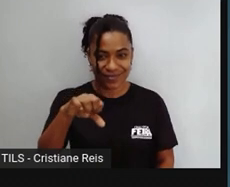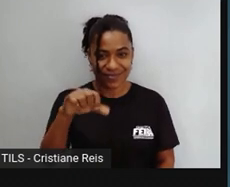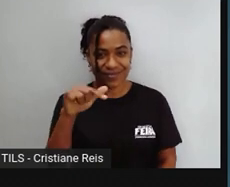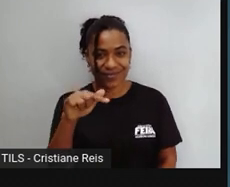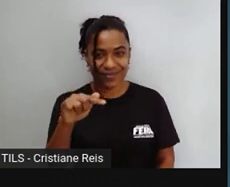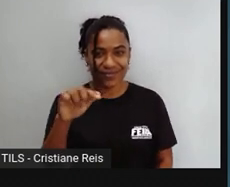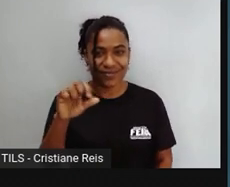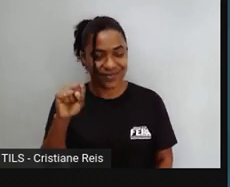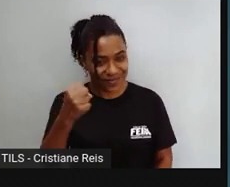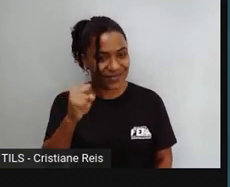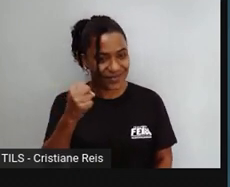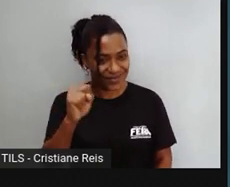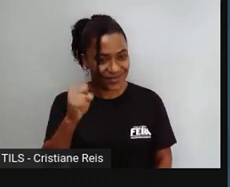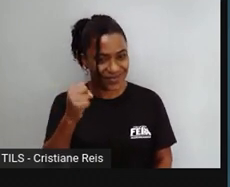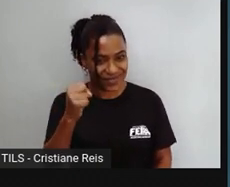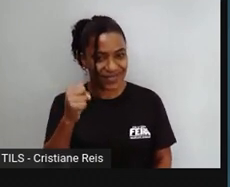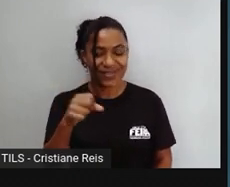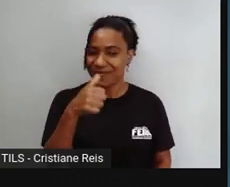1978 points.